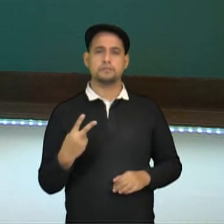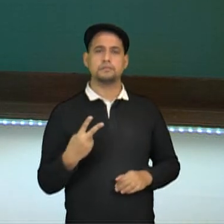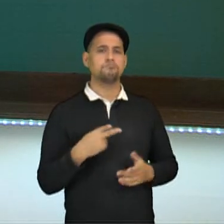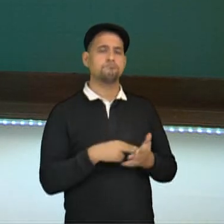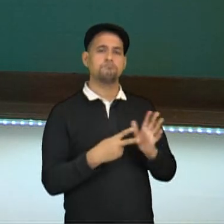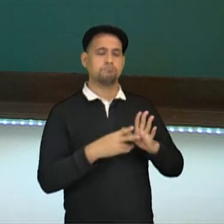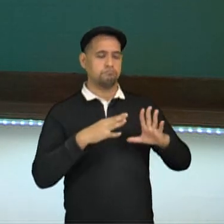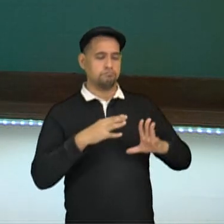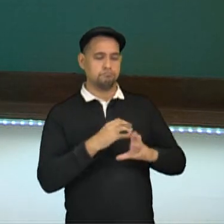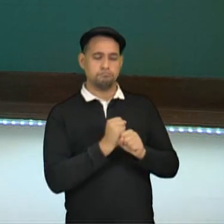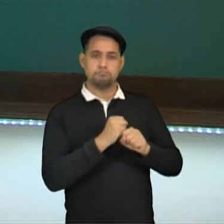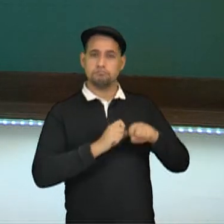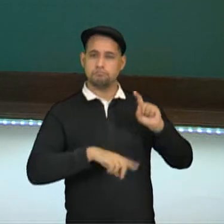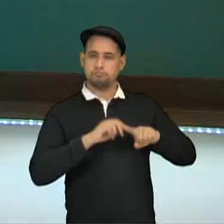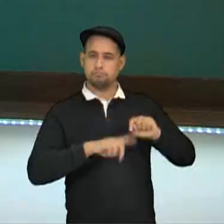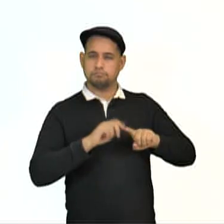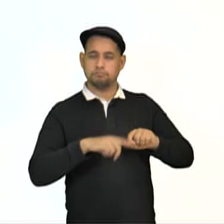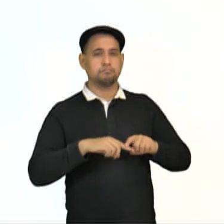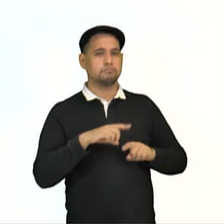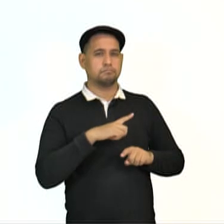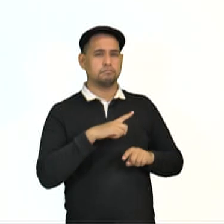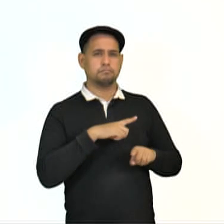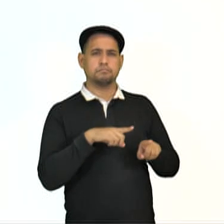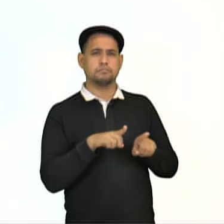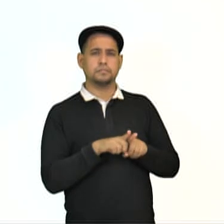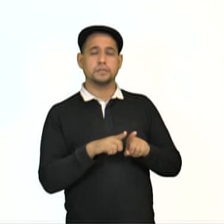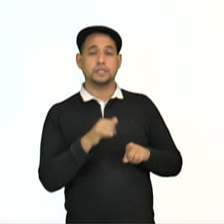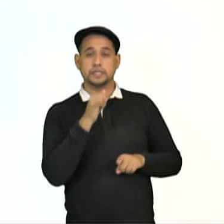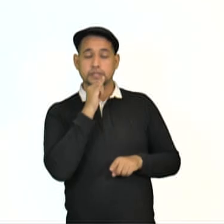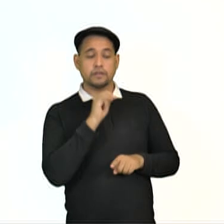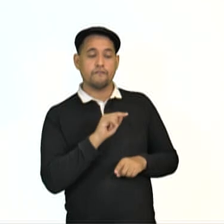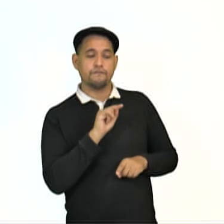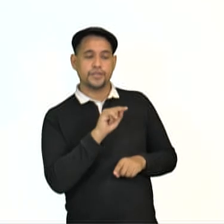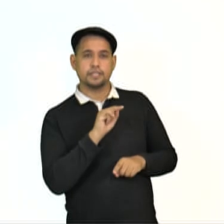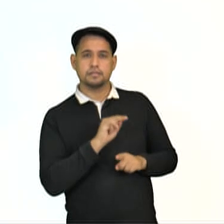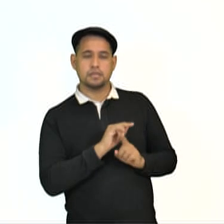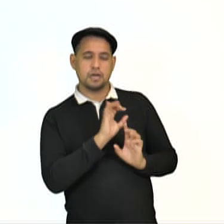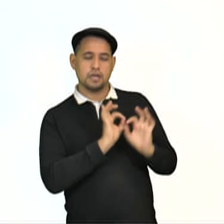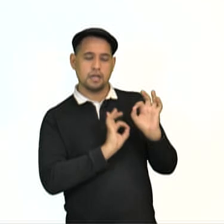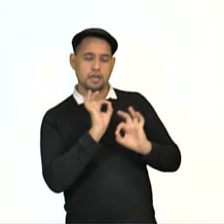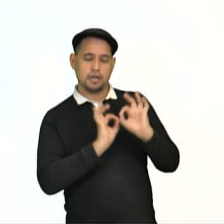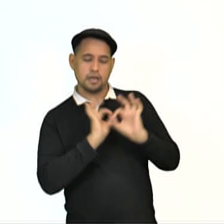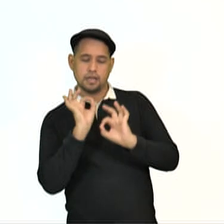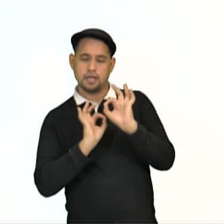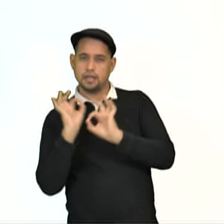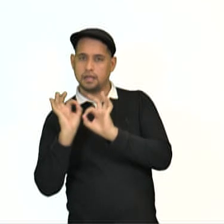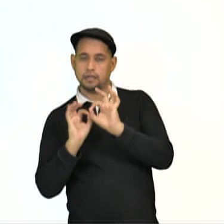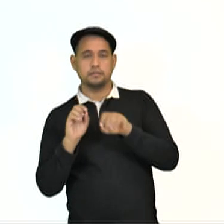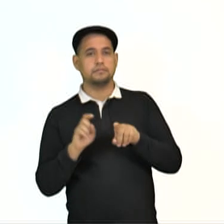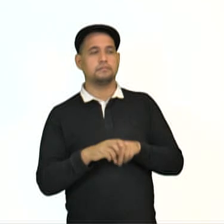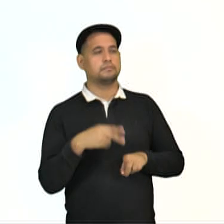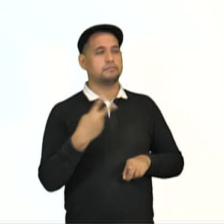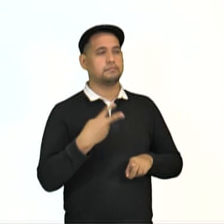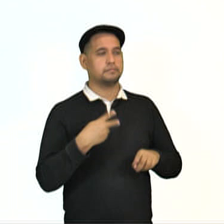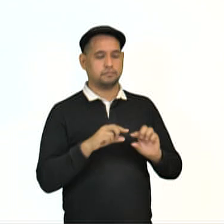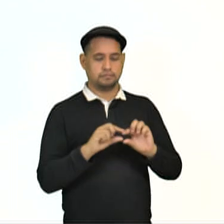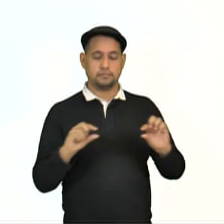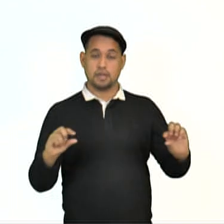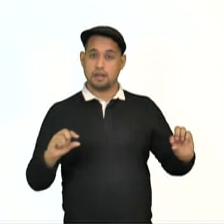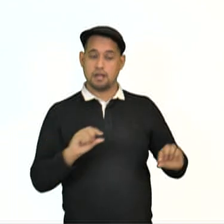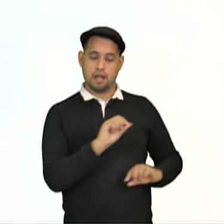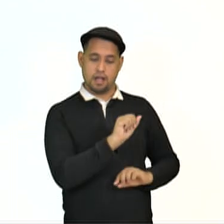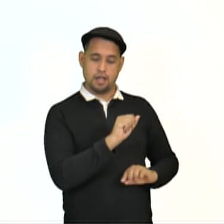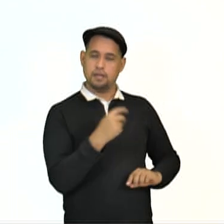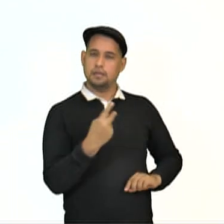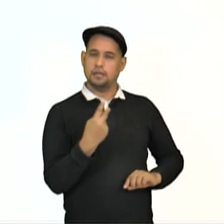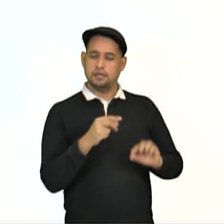é a soma dos produtos obtidos quando multiplica ordenadamente a segunda linha de A